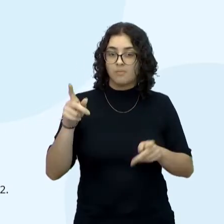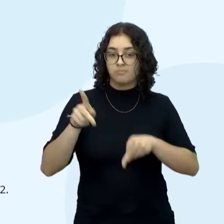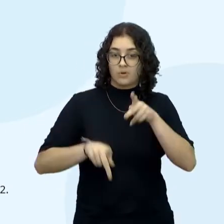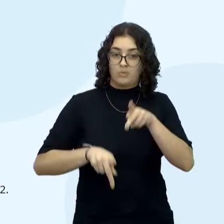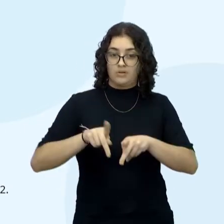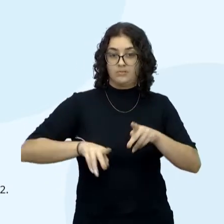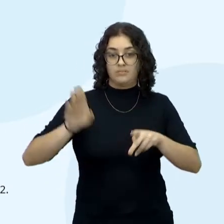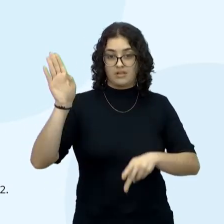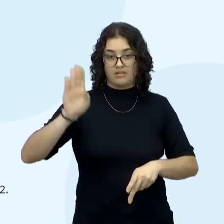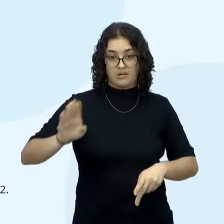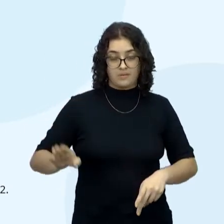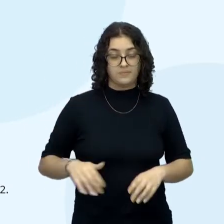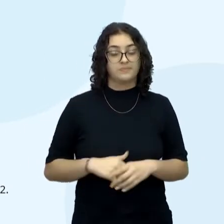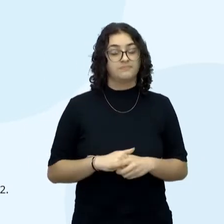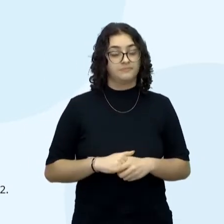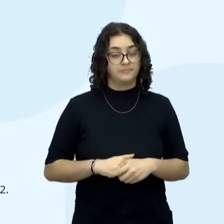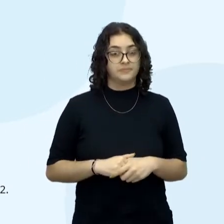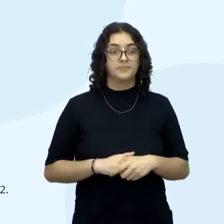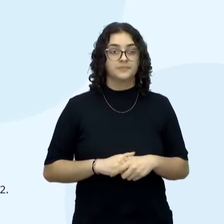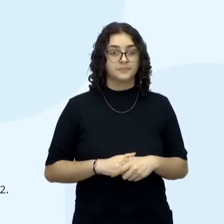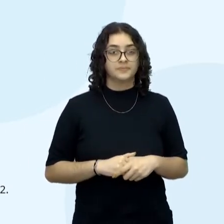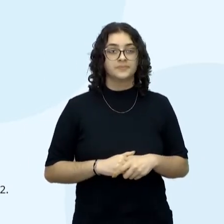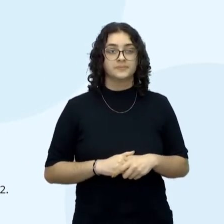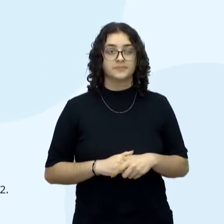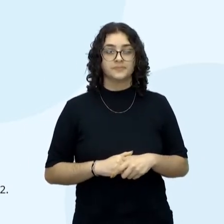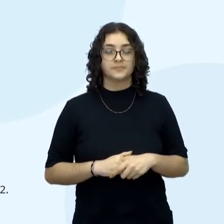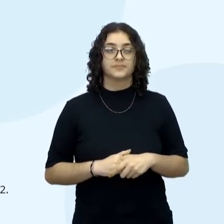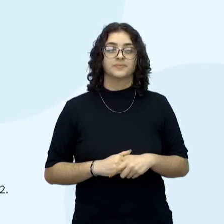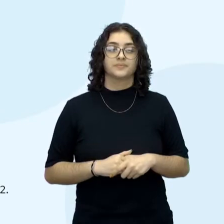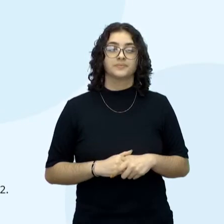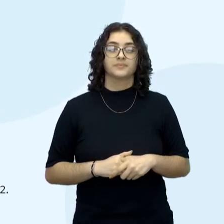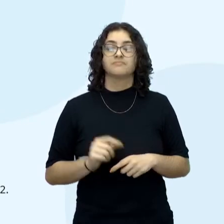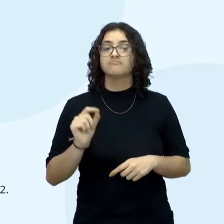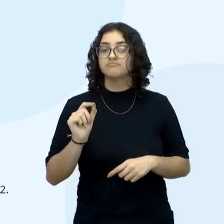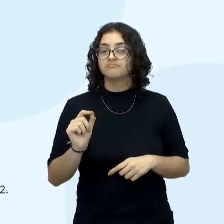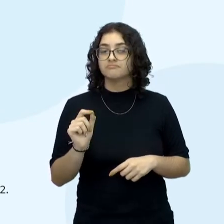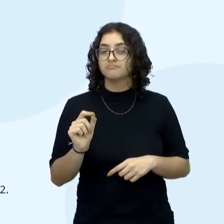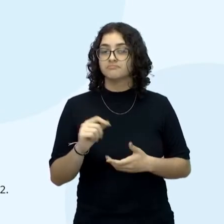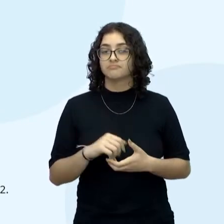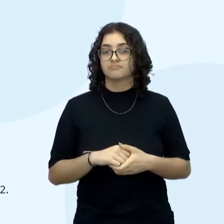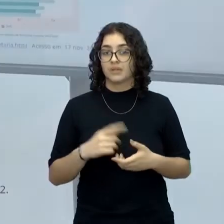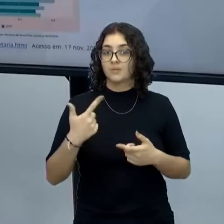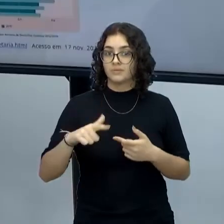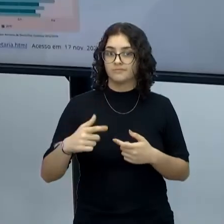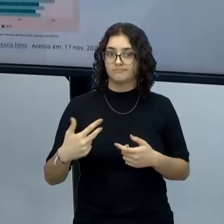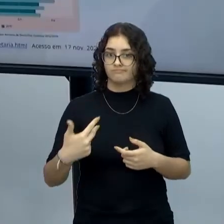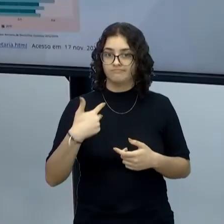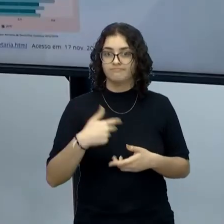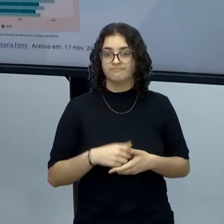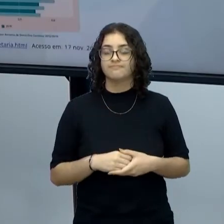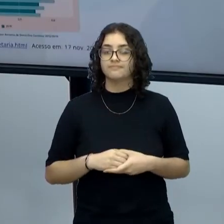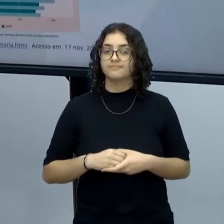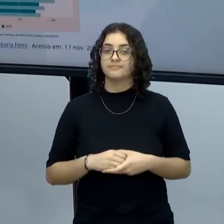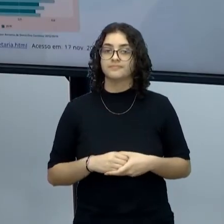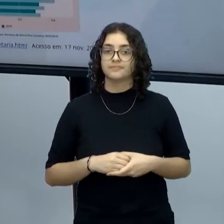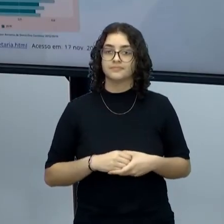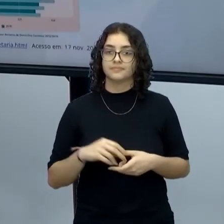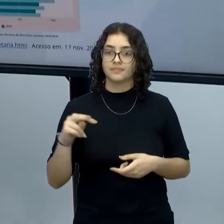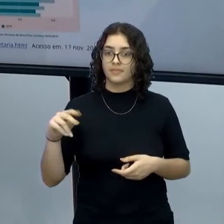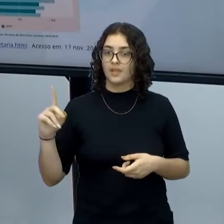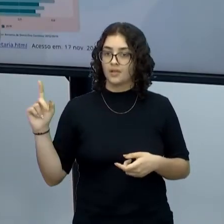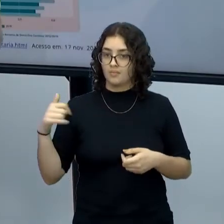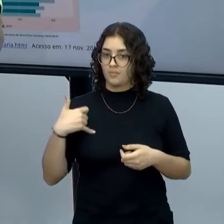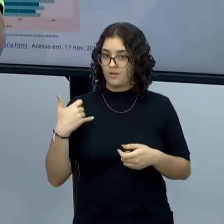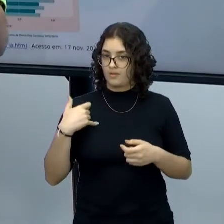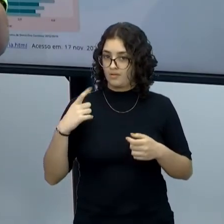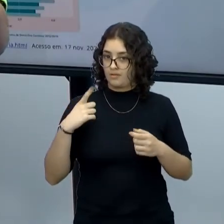população brasileira. Então, basicamente, pode voltar em mim um pouquinho, a pirâmide etária, que é